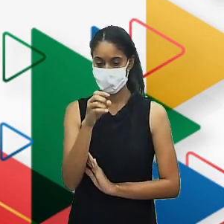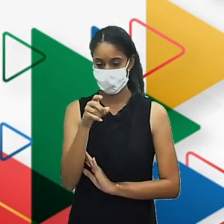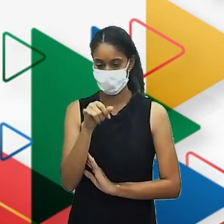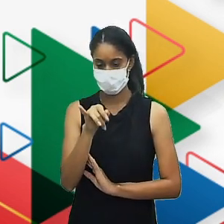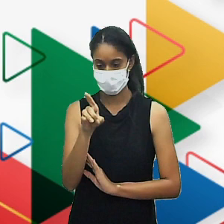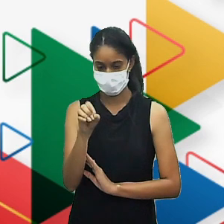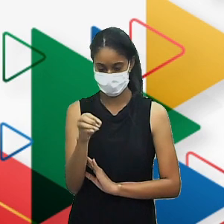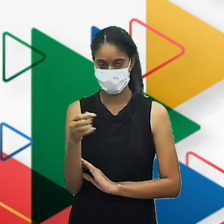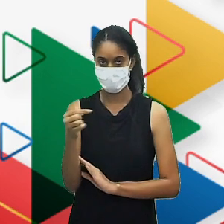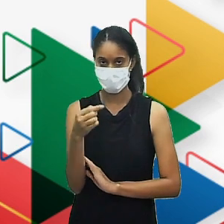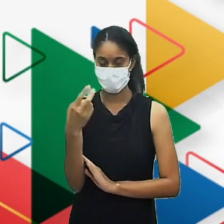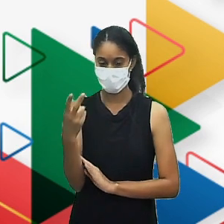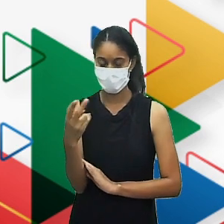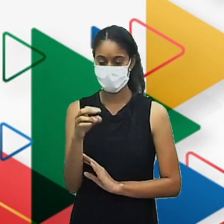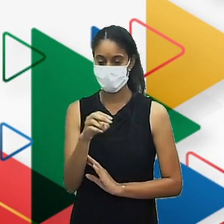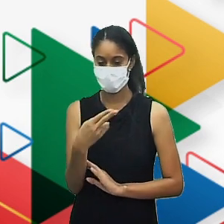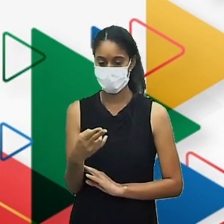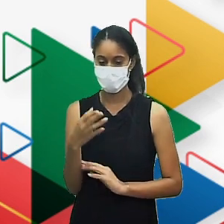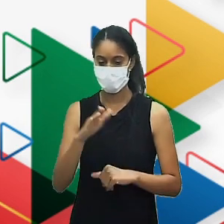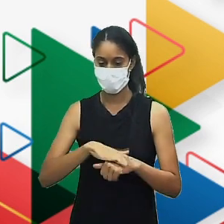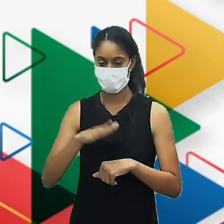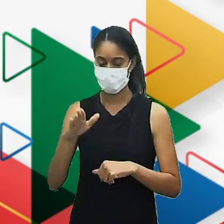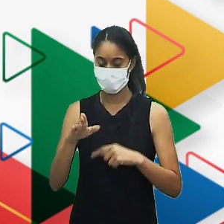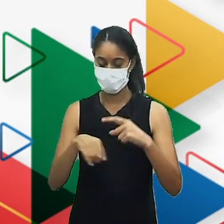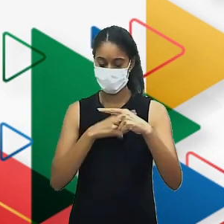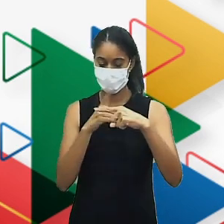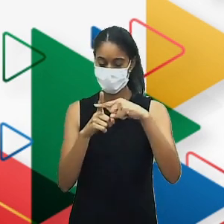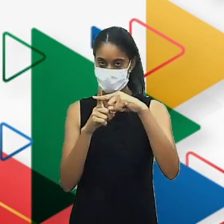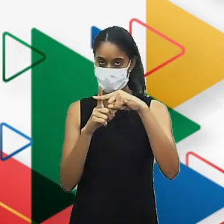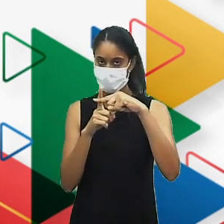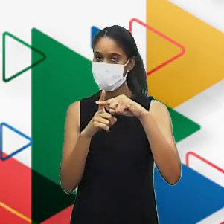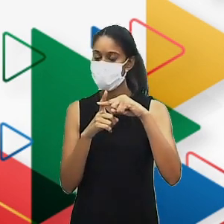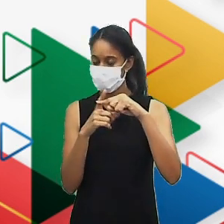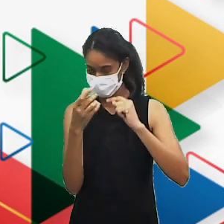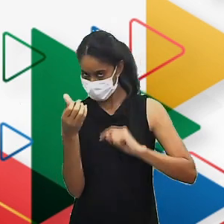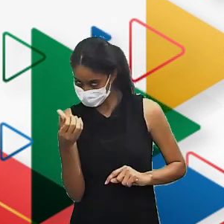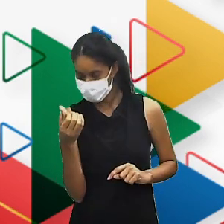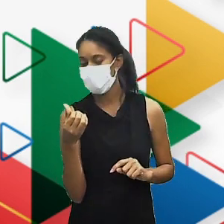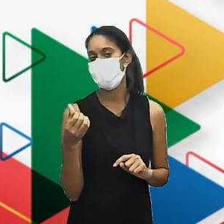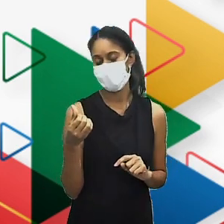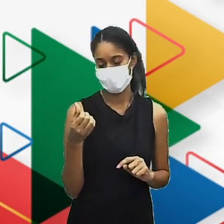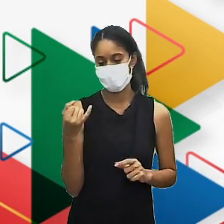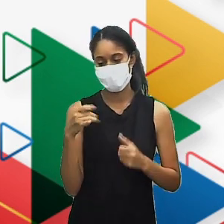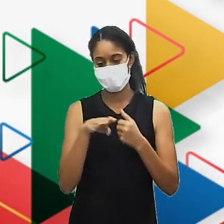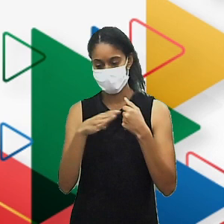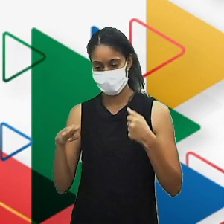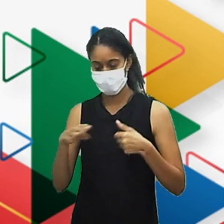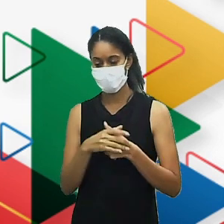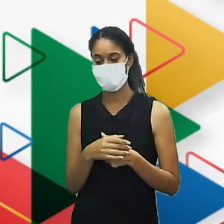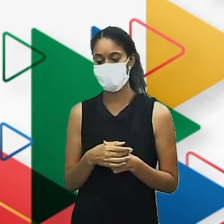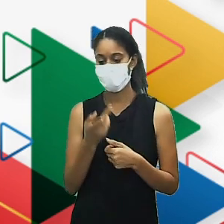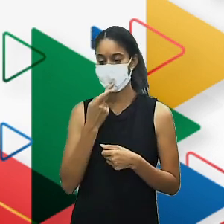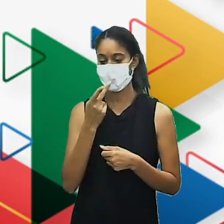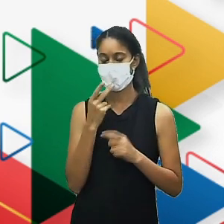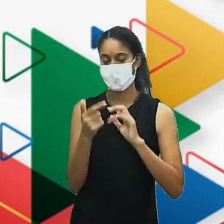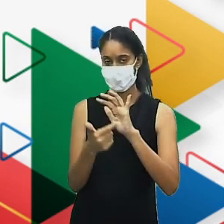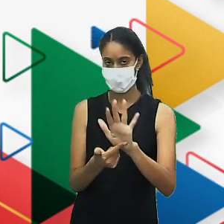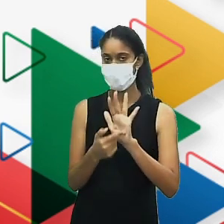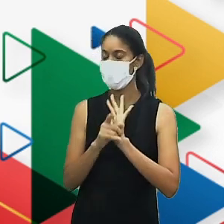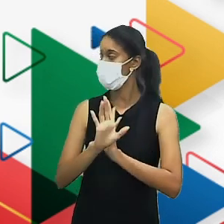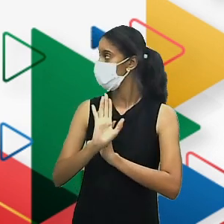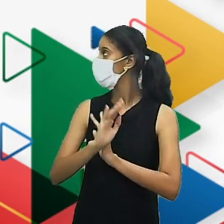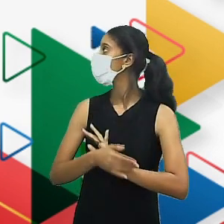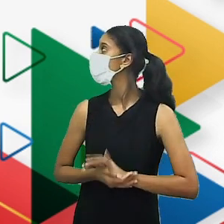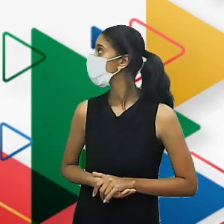2, ou mais 6, se ele tiver no meinho, como eu falei, da molécula. Eu vou te mostrar um caso sobre isso, tá certo? O que